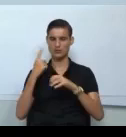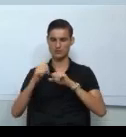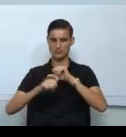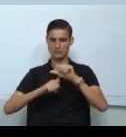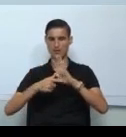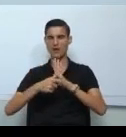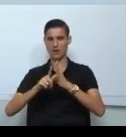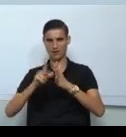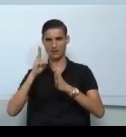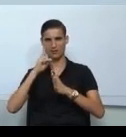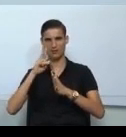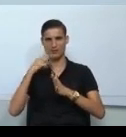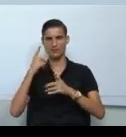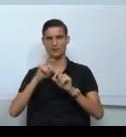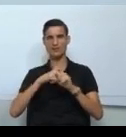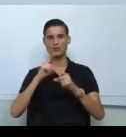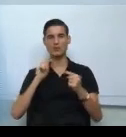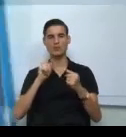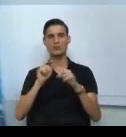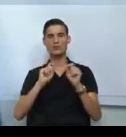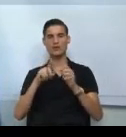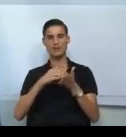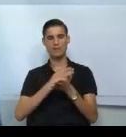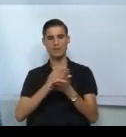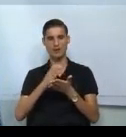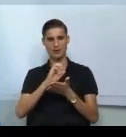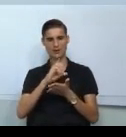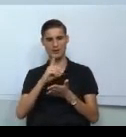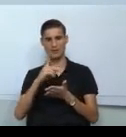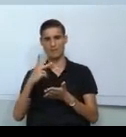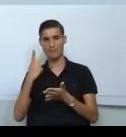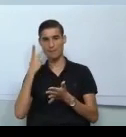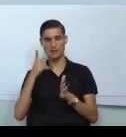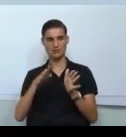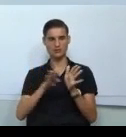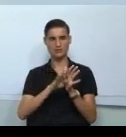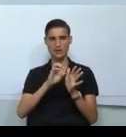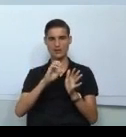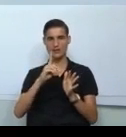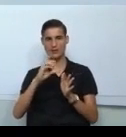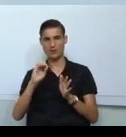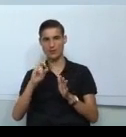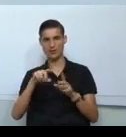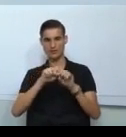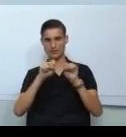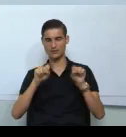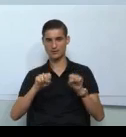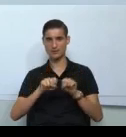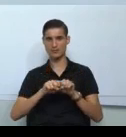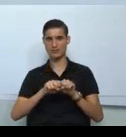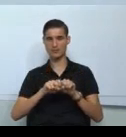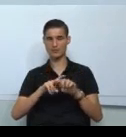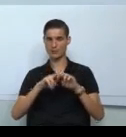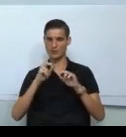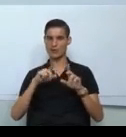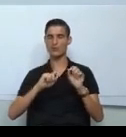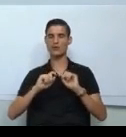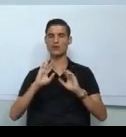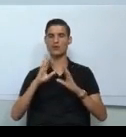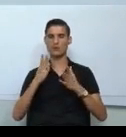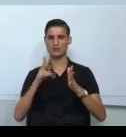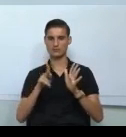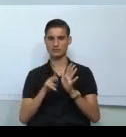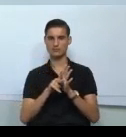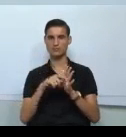fizemos anteriormente. Lembra que o objetivo é partir de uma EDP para chegar numa EDO, num sistema de EDOs. E foi o que